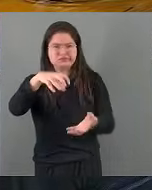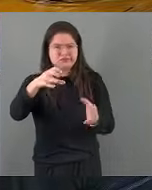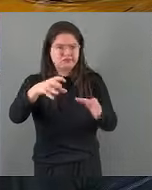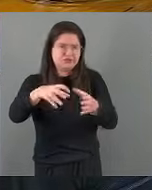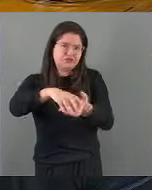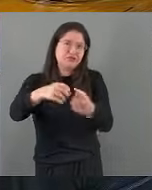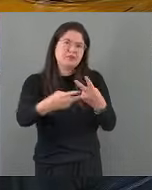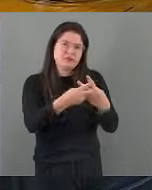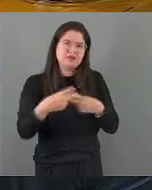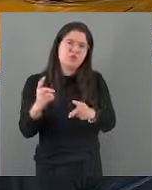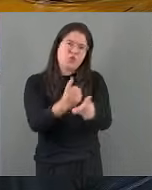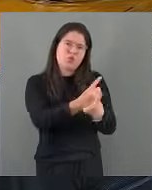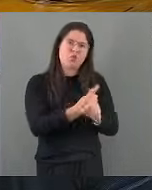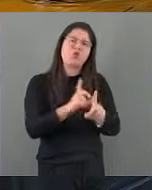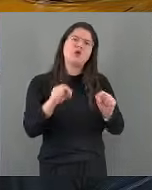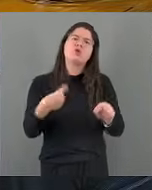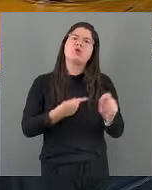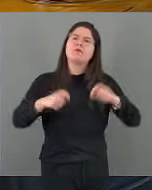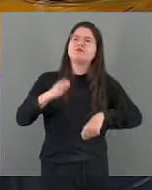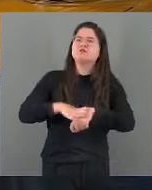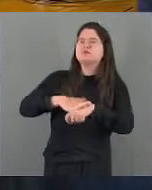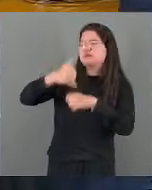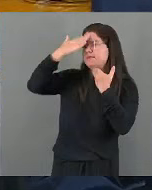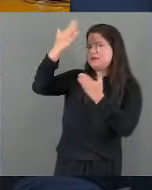da efetividade disso, o que a gente poderia fazer. Muito obrigado.